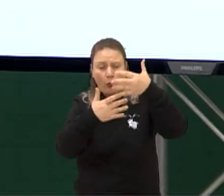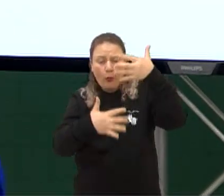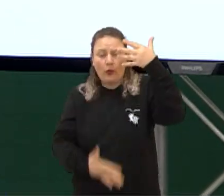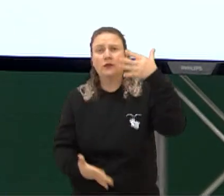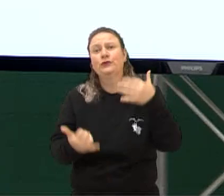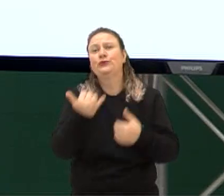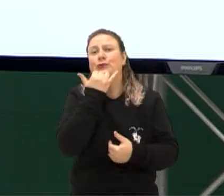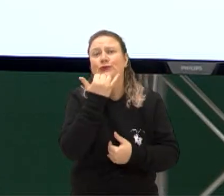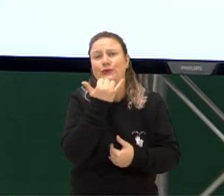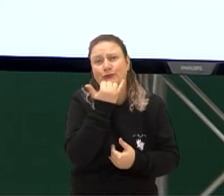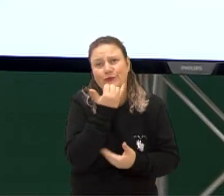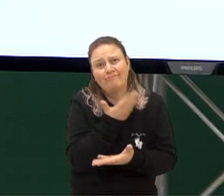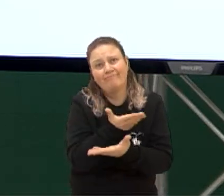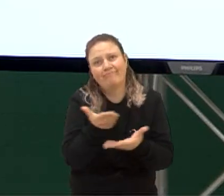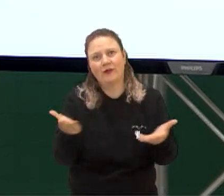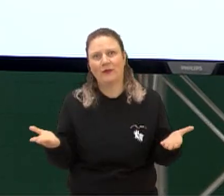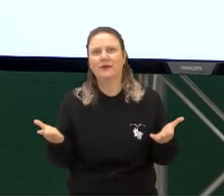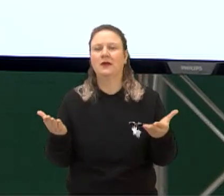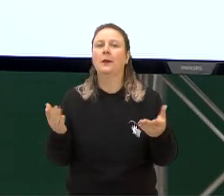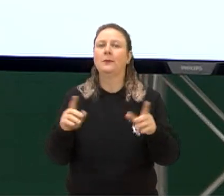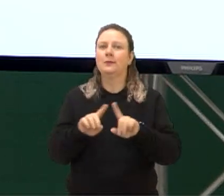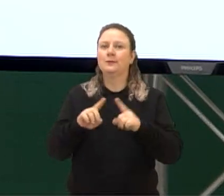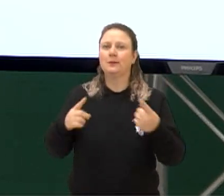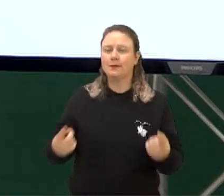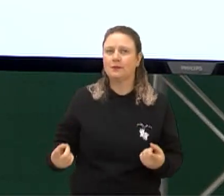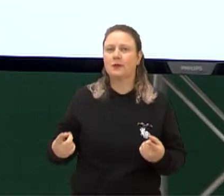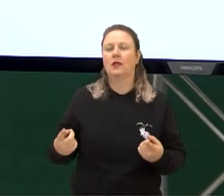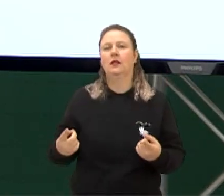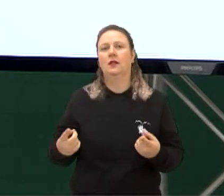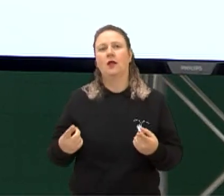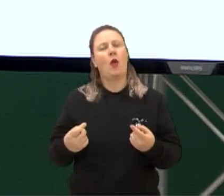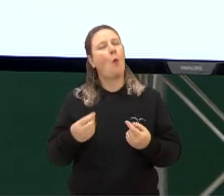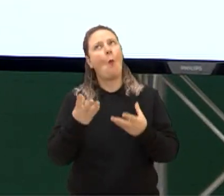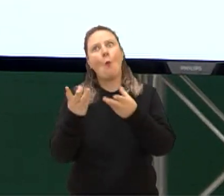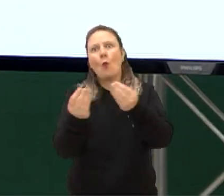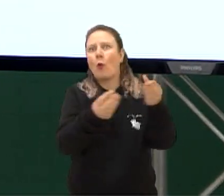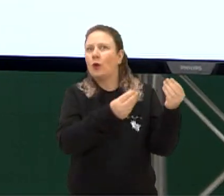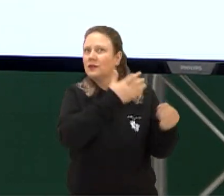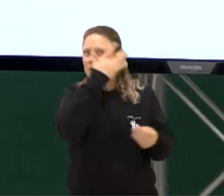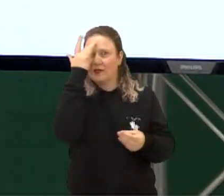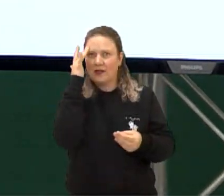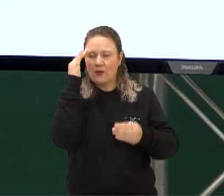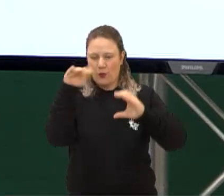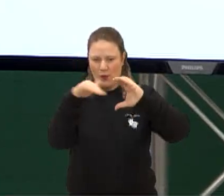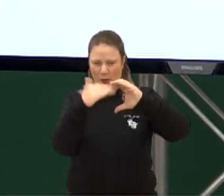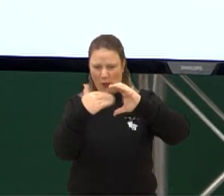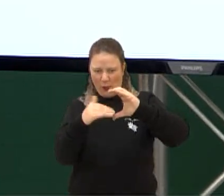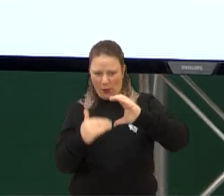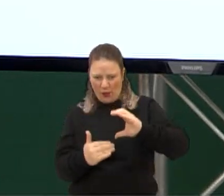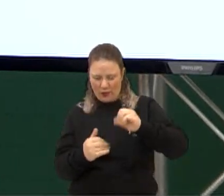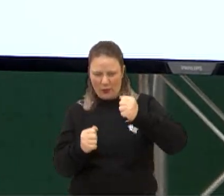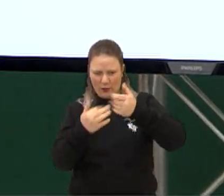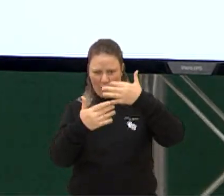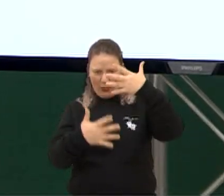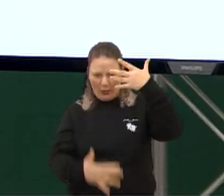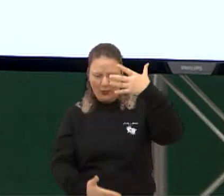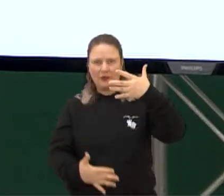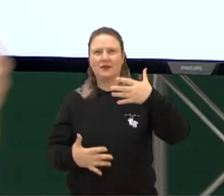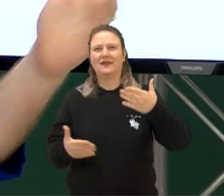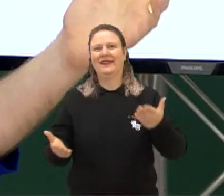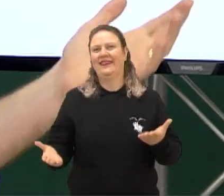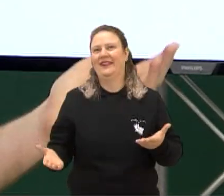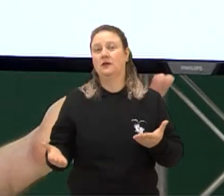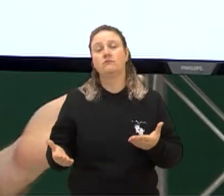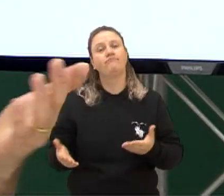pede aí para vocês aí desculpa, mas é muita gente interagindo aqui, tá? Talvez não dê tempo de a